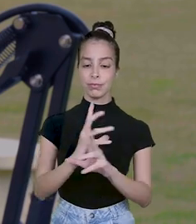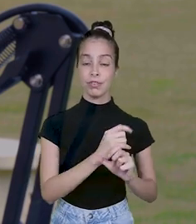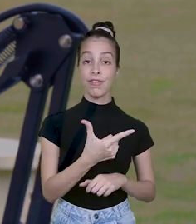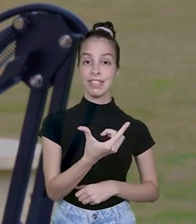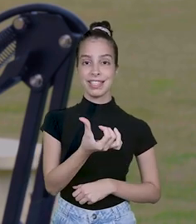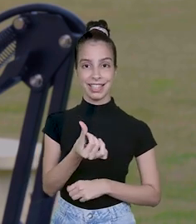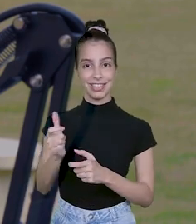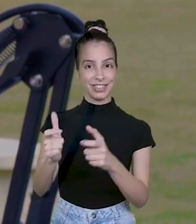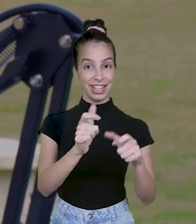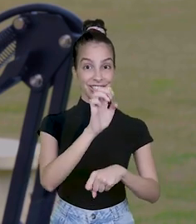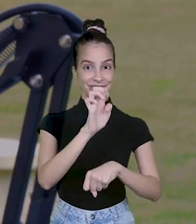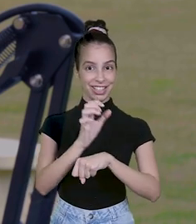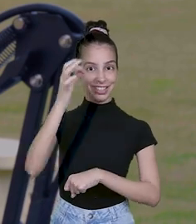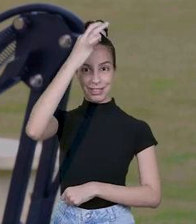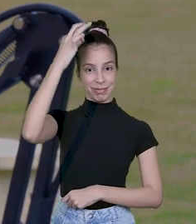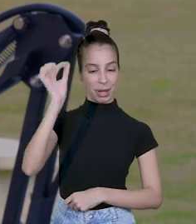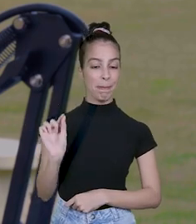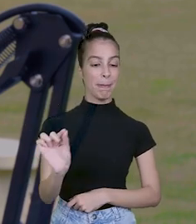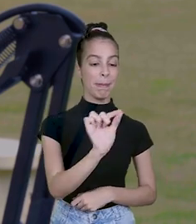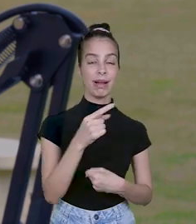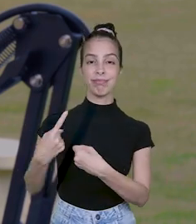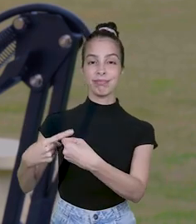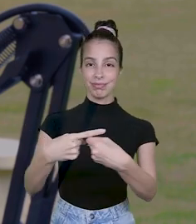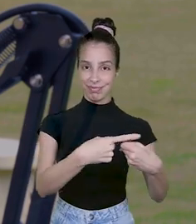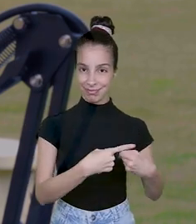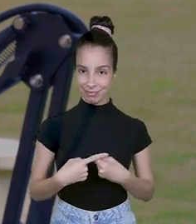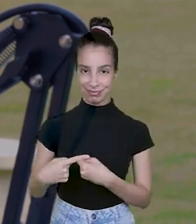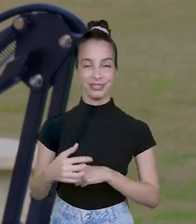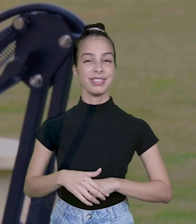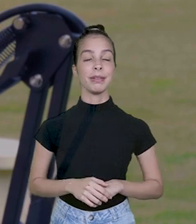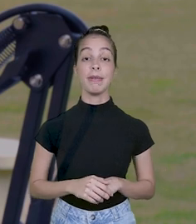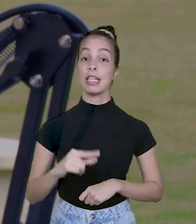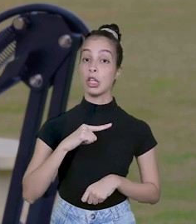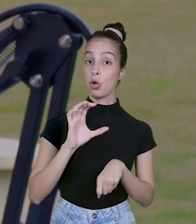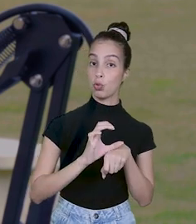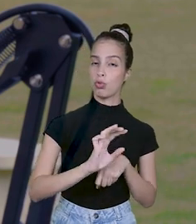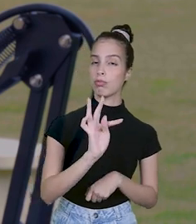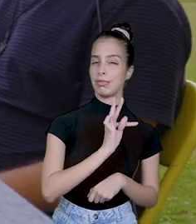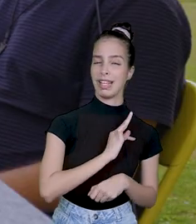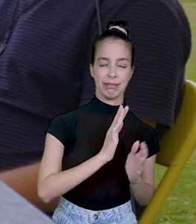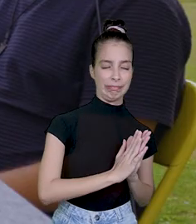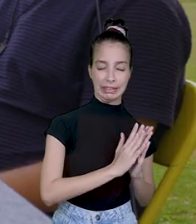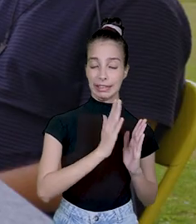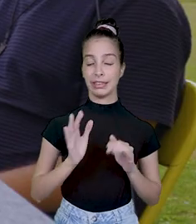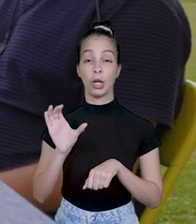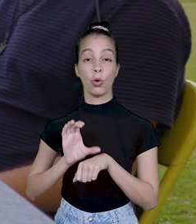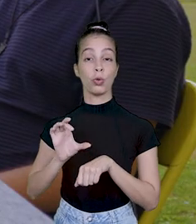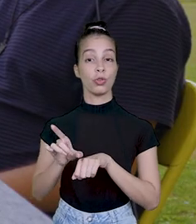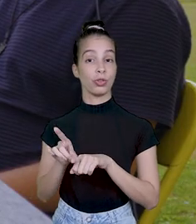if se faz presente em todas as microrregiões capixabas dos cursos técnicos dos cursos